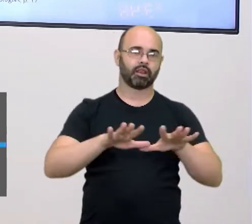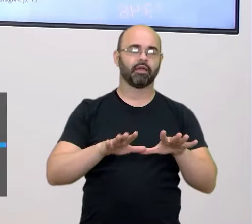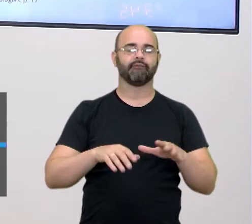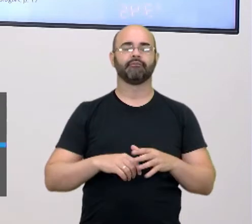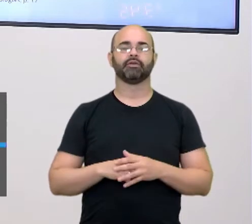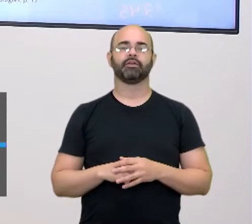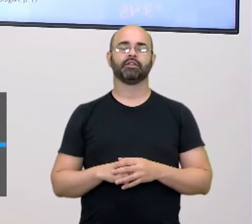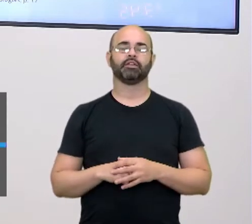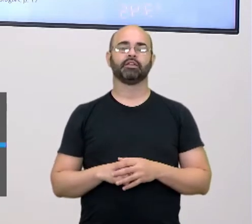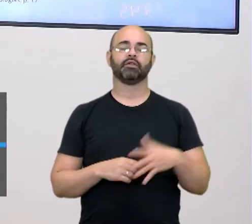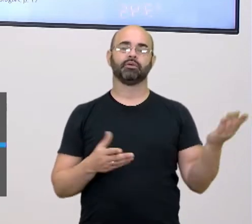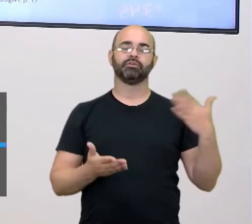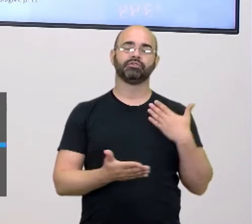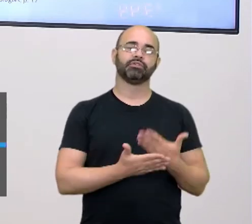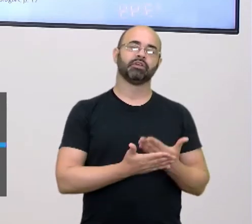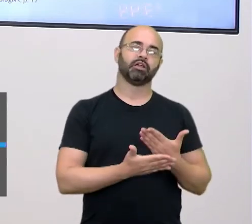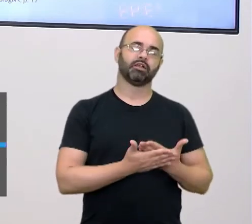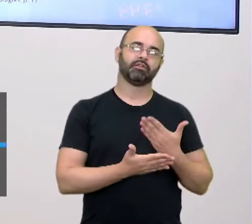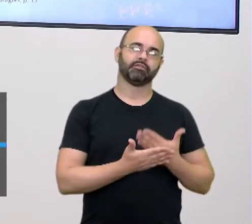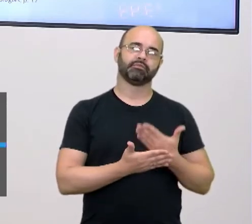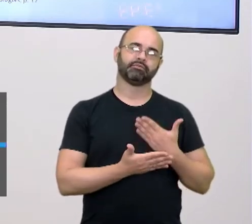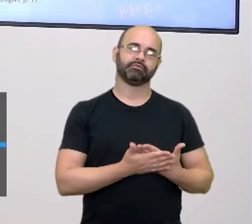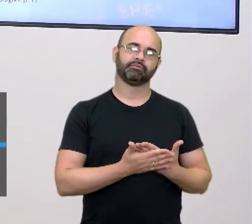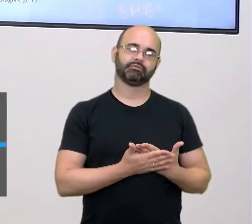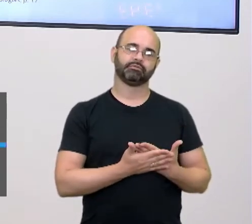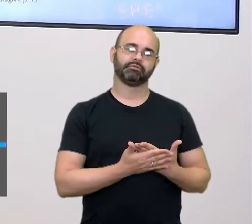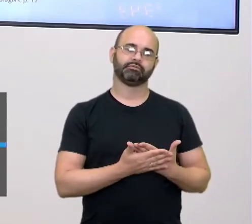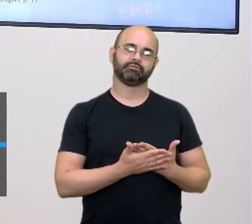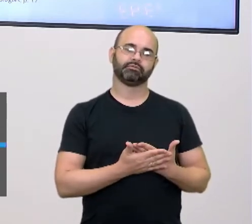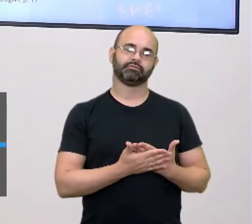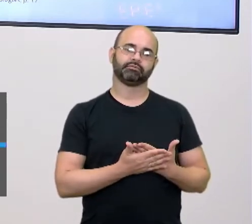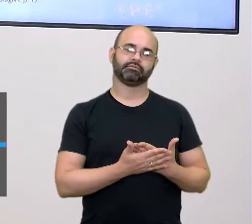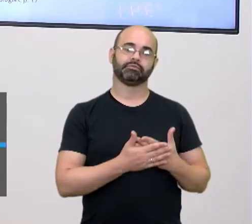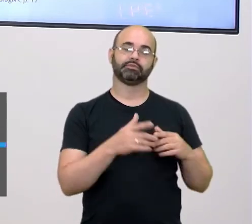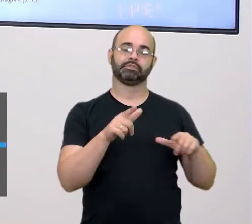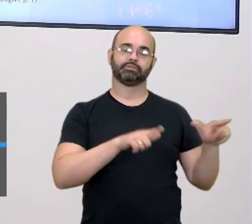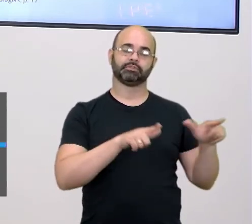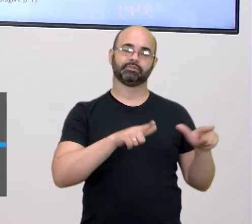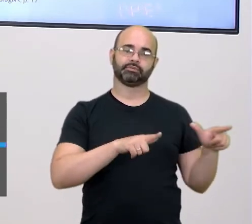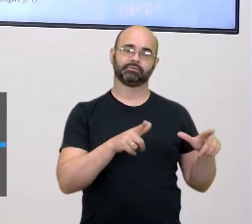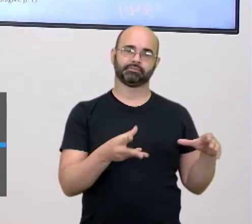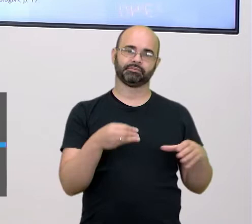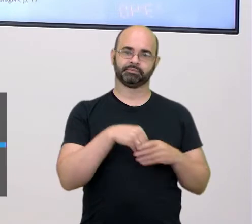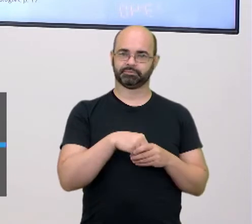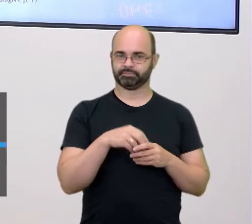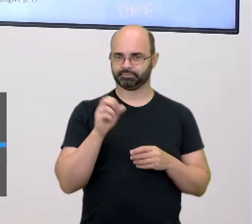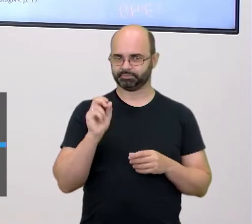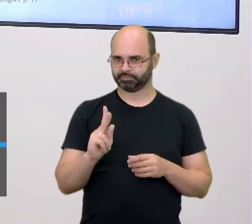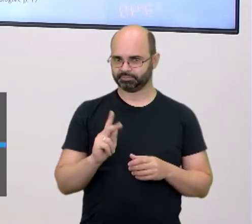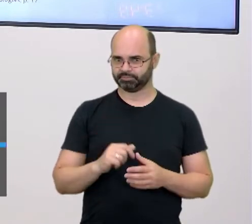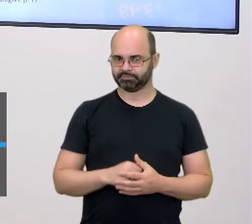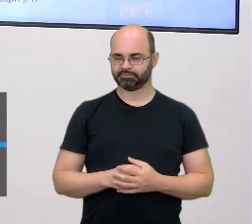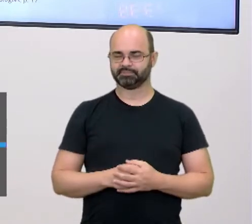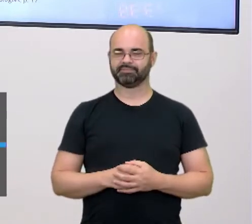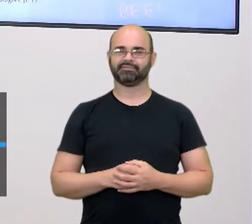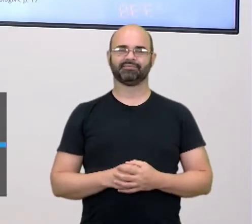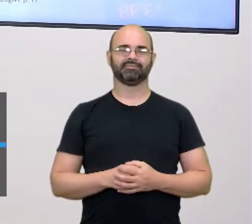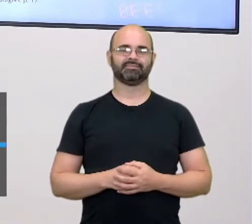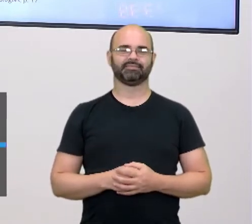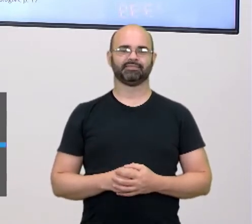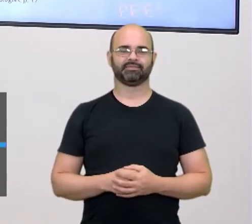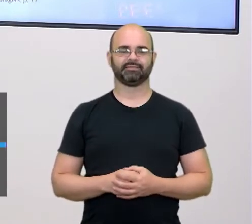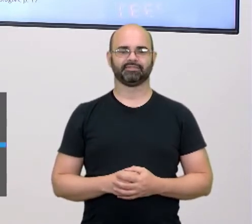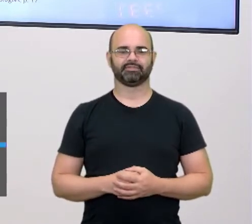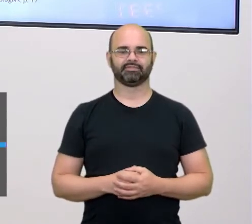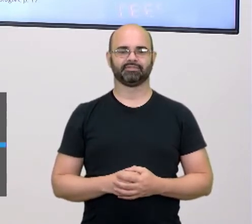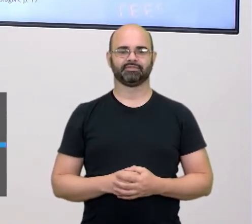especificamente na aula de hoje, a questão envolvendo aí a questão do trabalho. Tudo bem? Então, existe uma descrição, tá